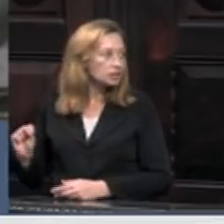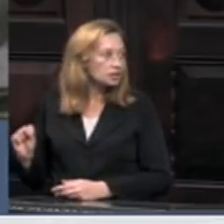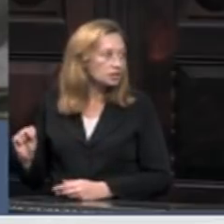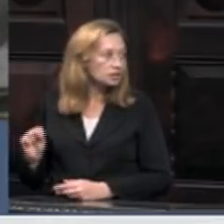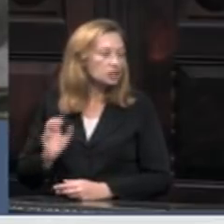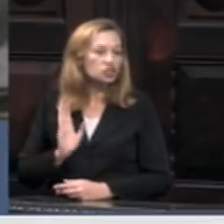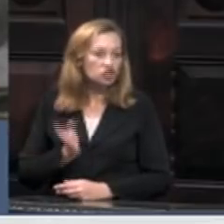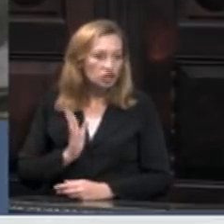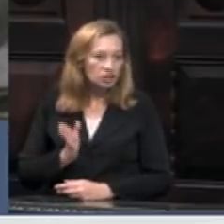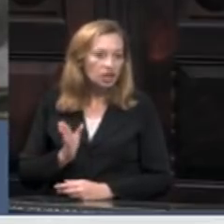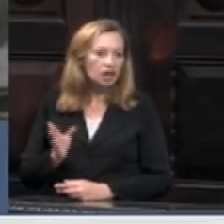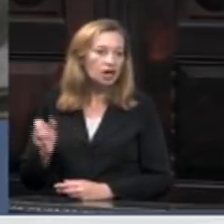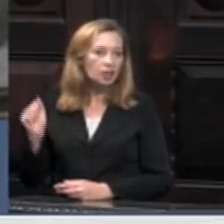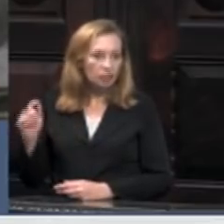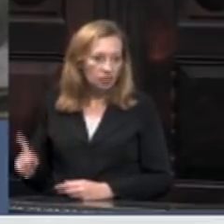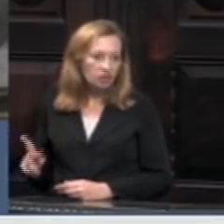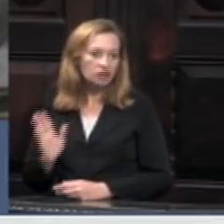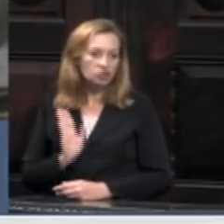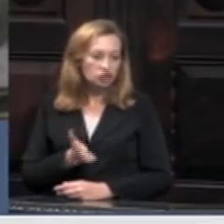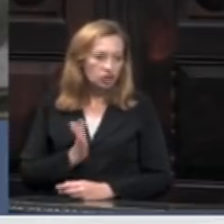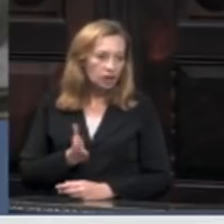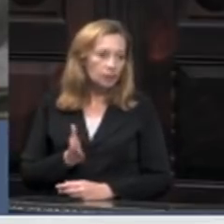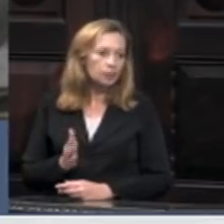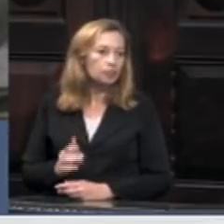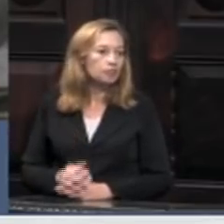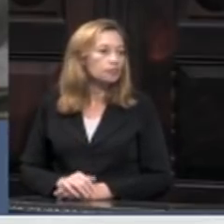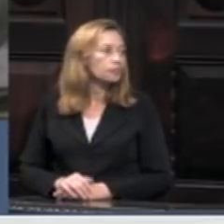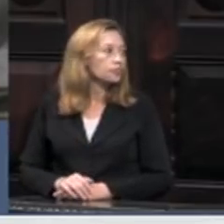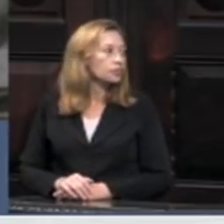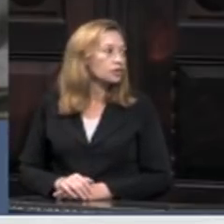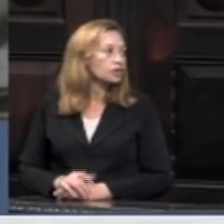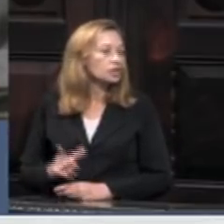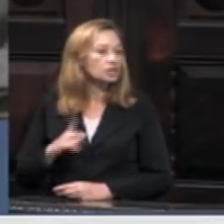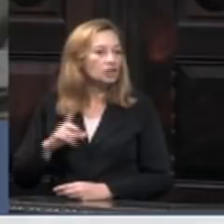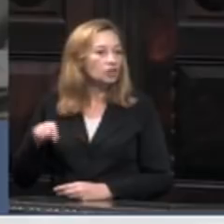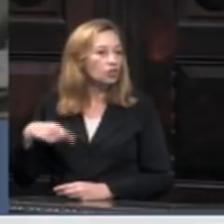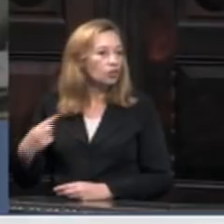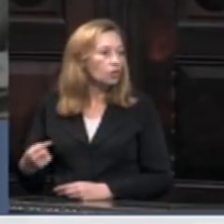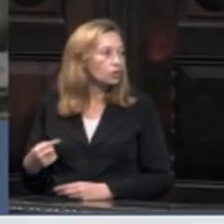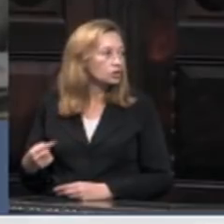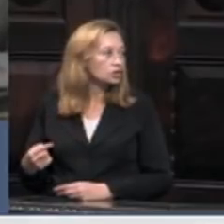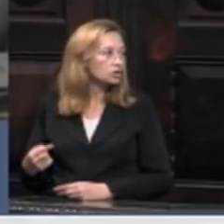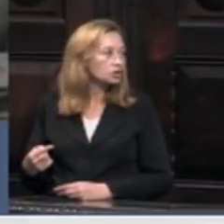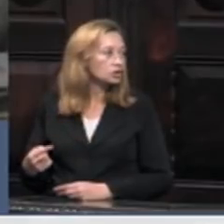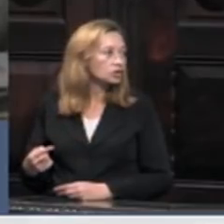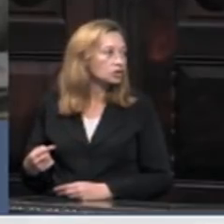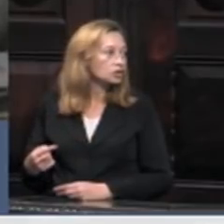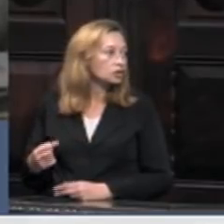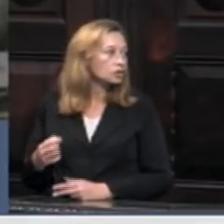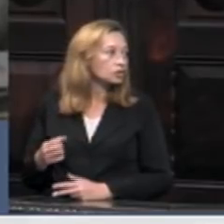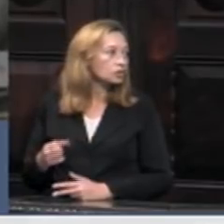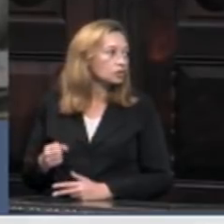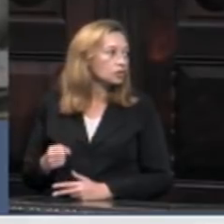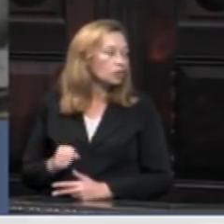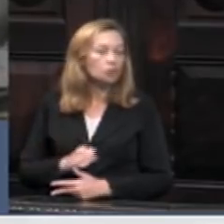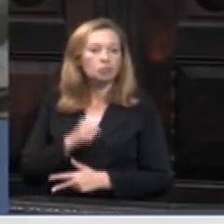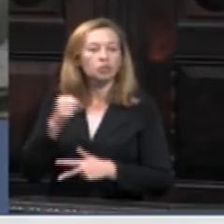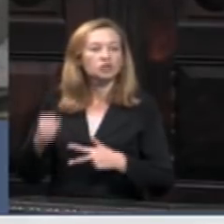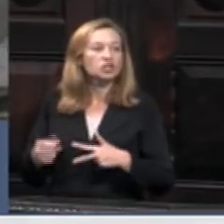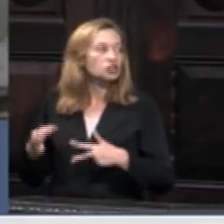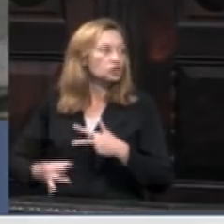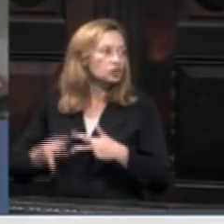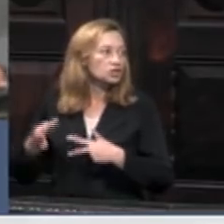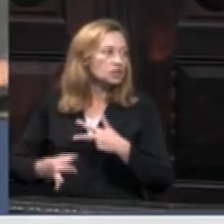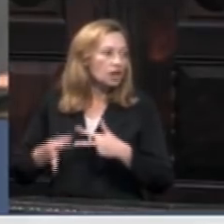inclusive, aprovada no orçamento. Então, autorizativa. E tem uma que não poderão ser contingenciados os recursos do Fundo Estadual de Combate à Pobreza. Eu acho que